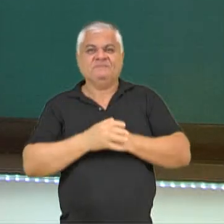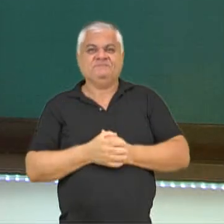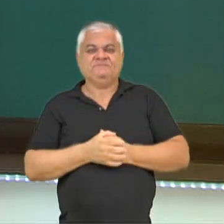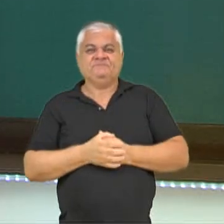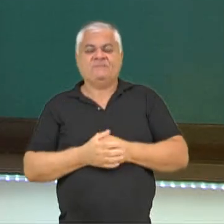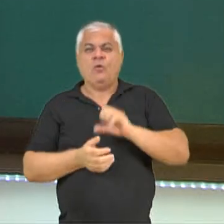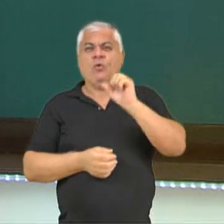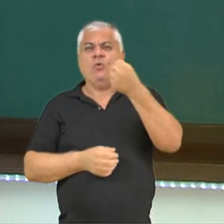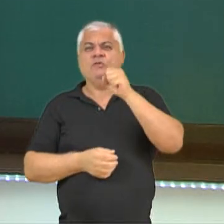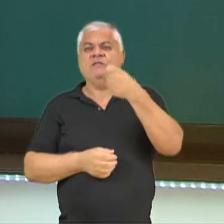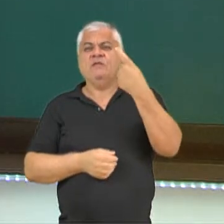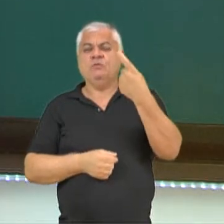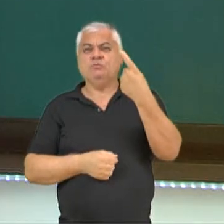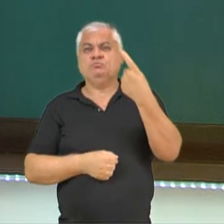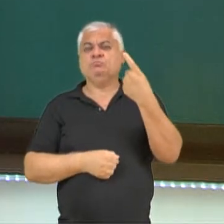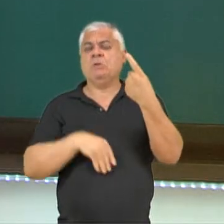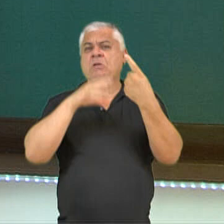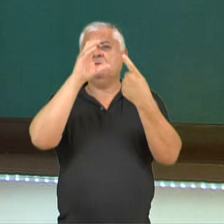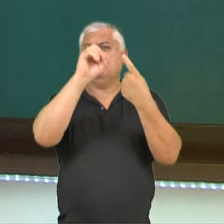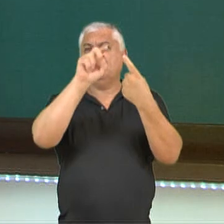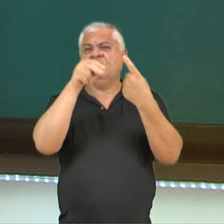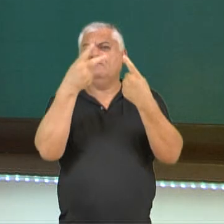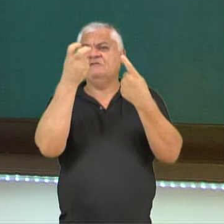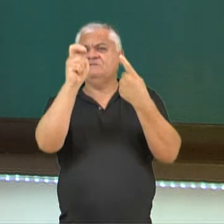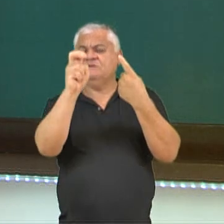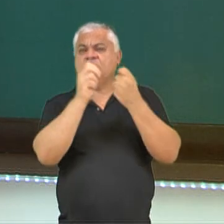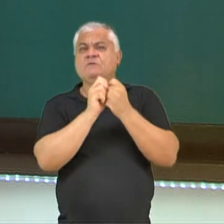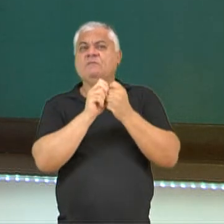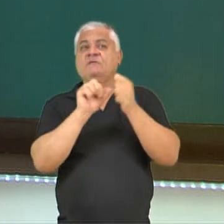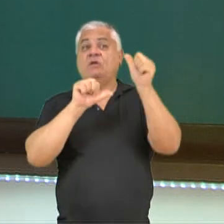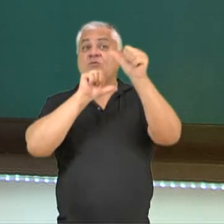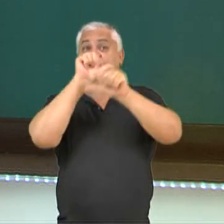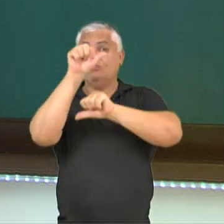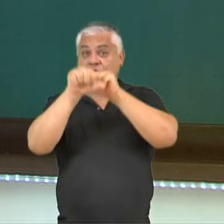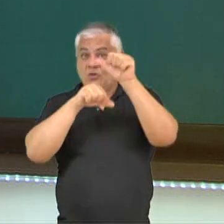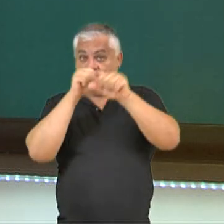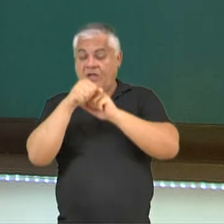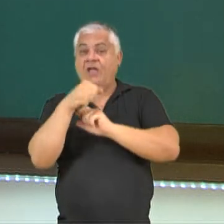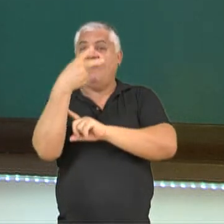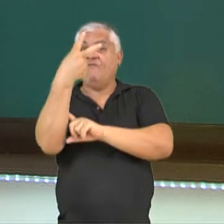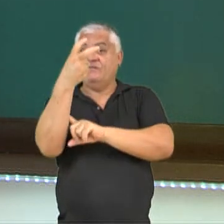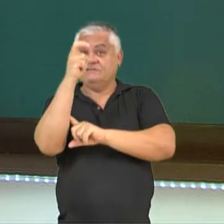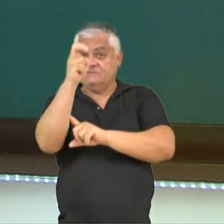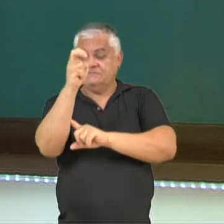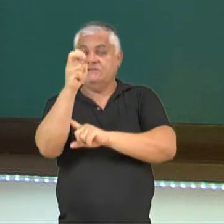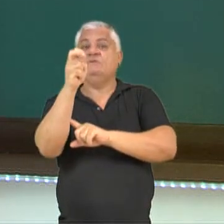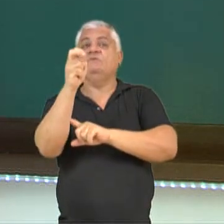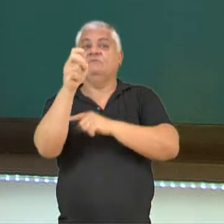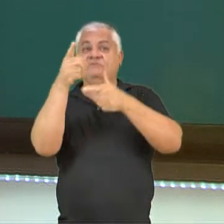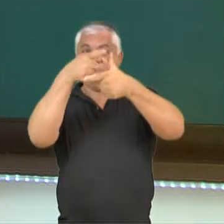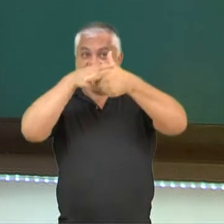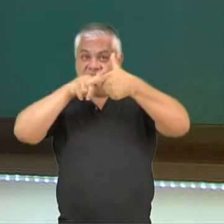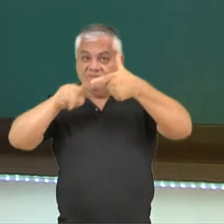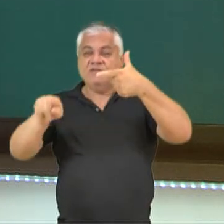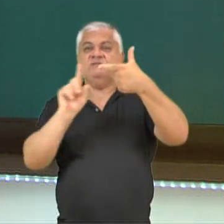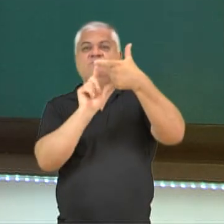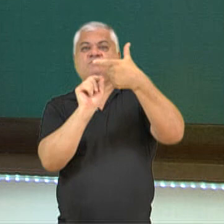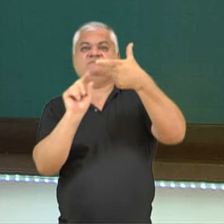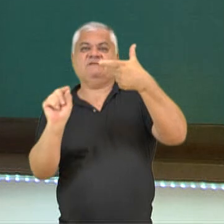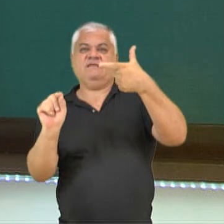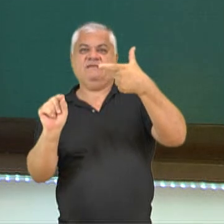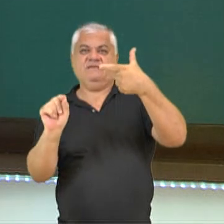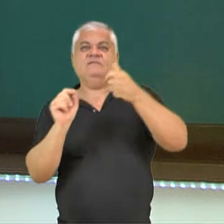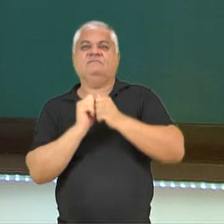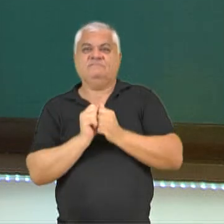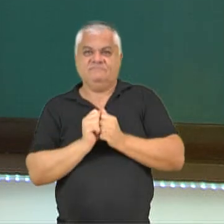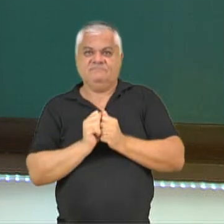81 elevado a 0,25, nós precisamos transformar esse decimal em fração, ok? Primeira coisa. Então, 0,25,